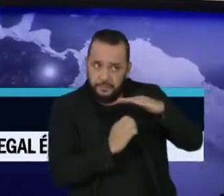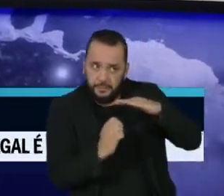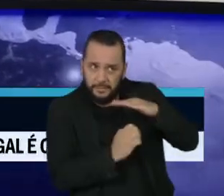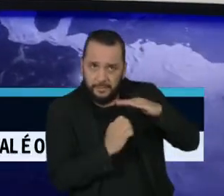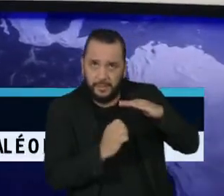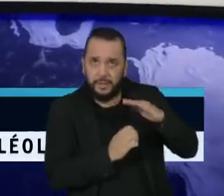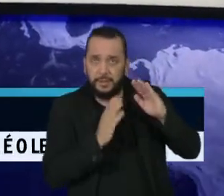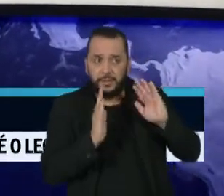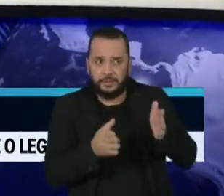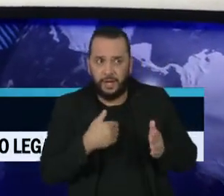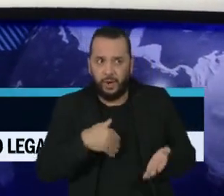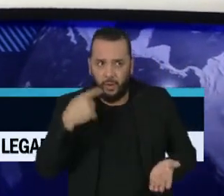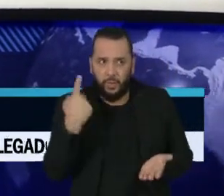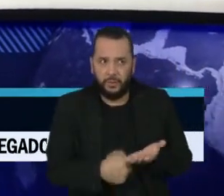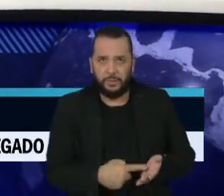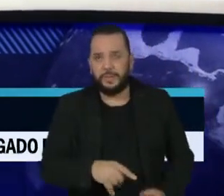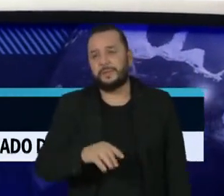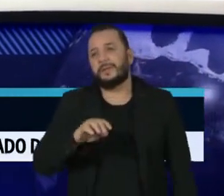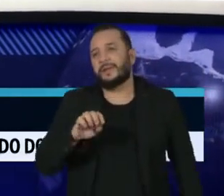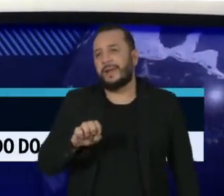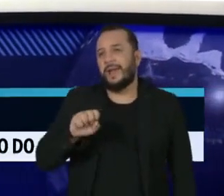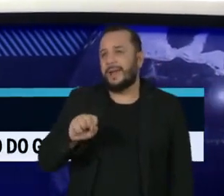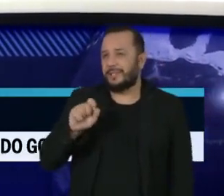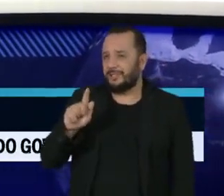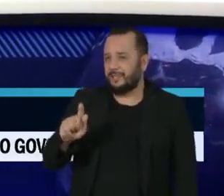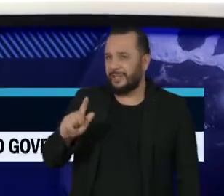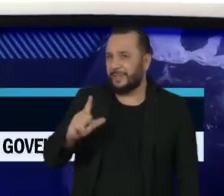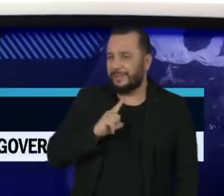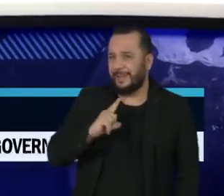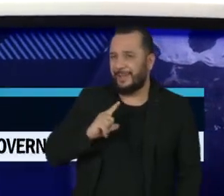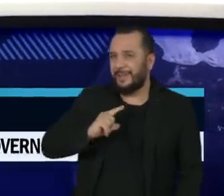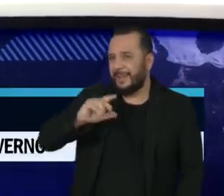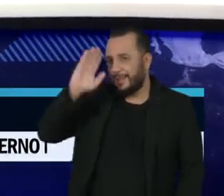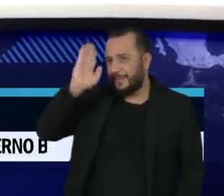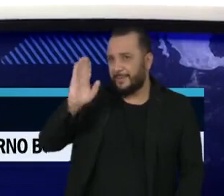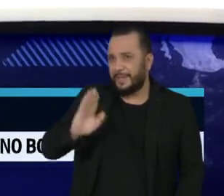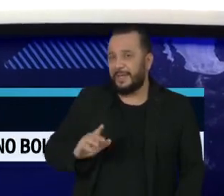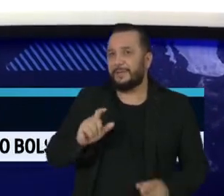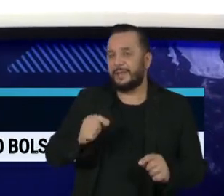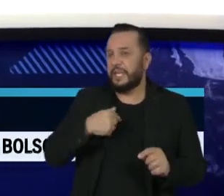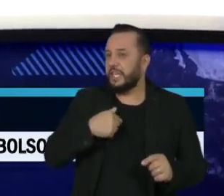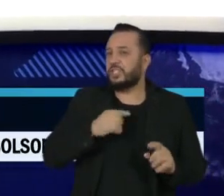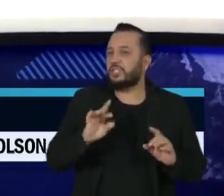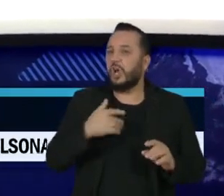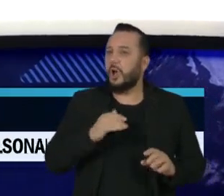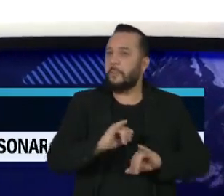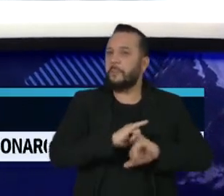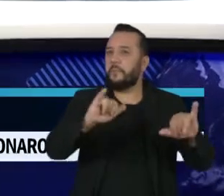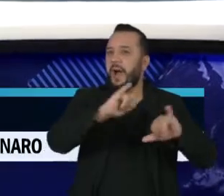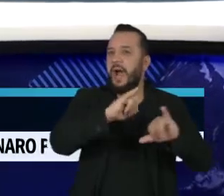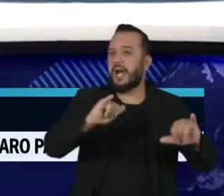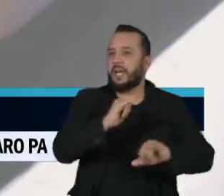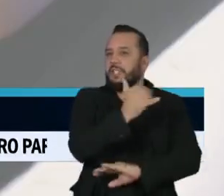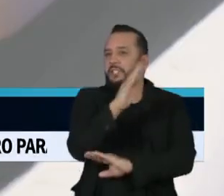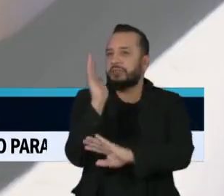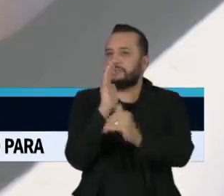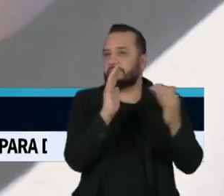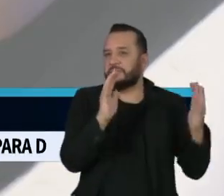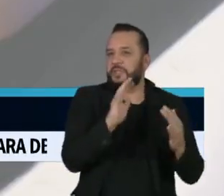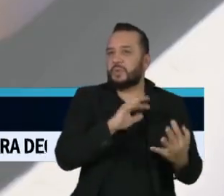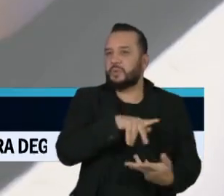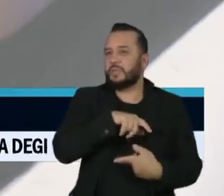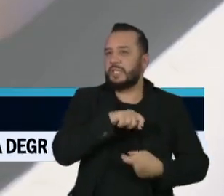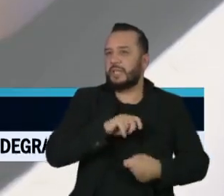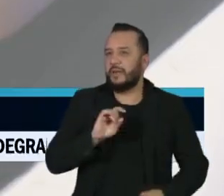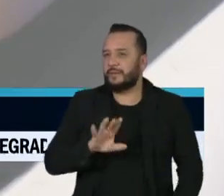a agenda ESG ou tem muita empresa se autopromovendo com o tal do marketing verde, Fábio? Não, eu acho que tem aí o